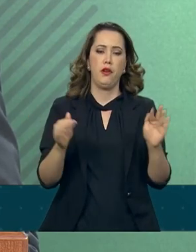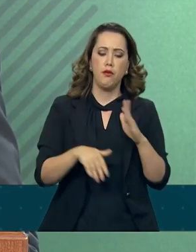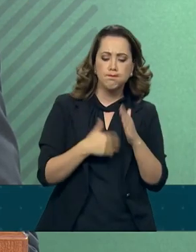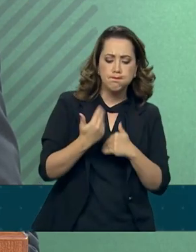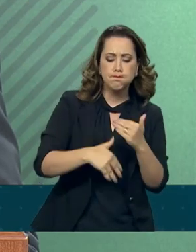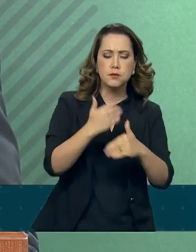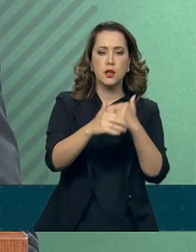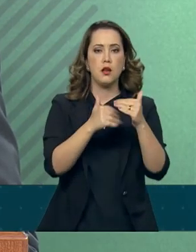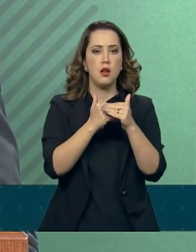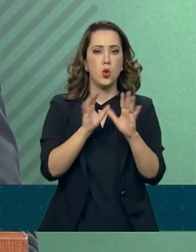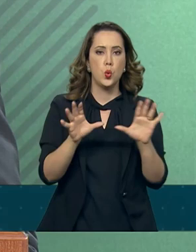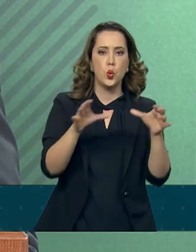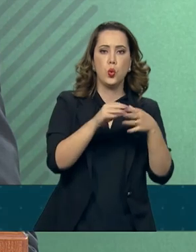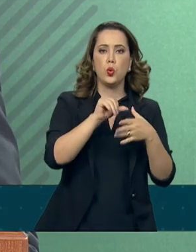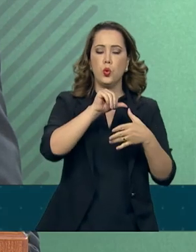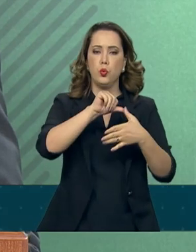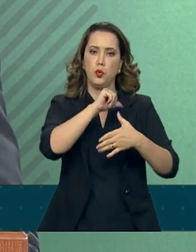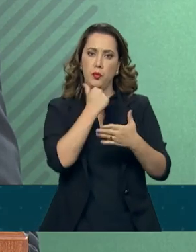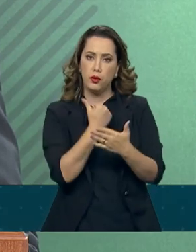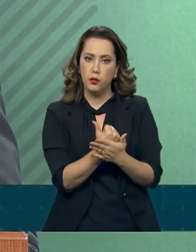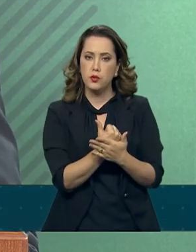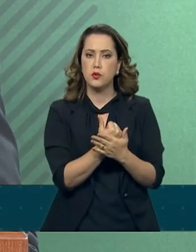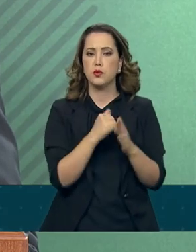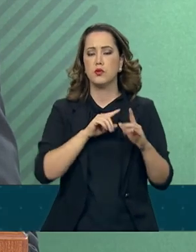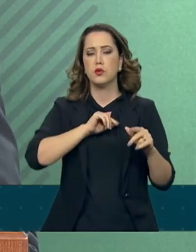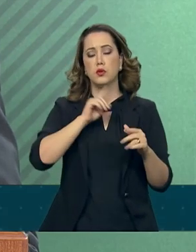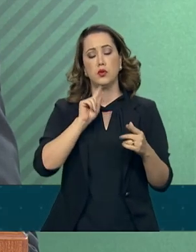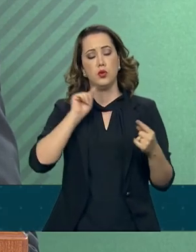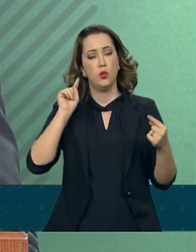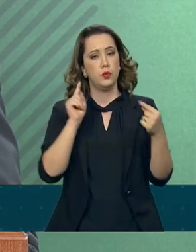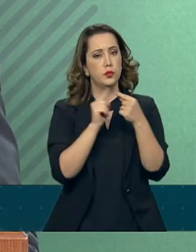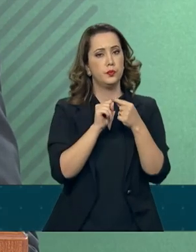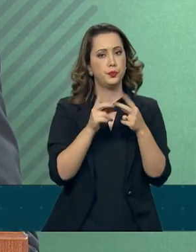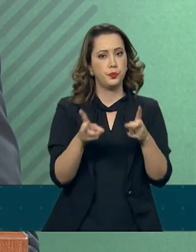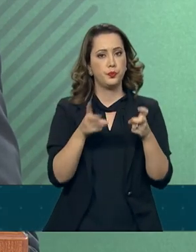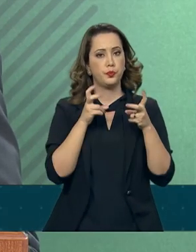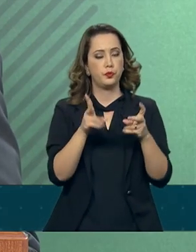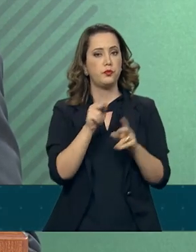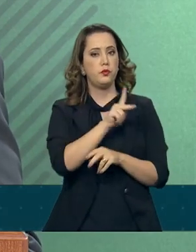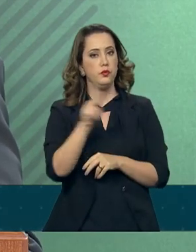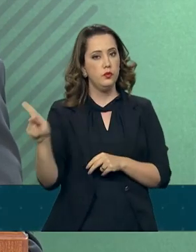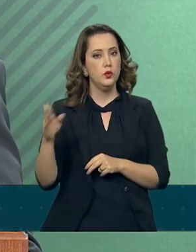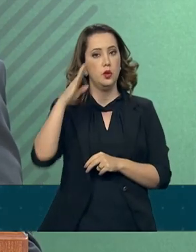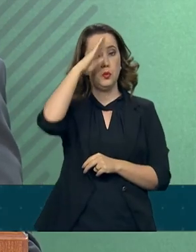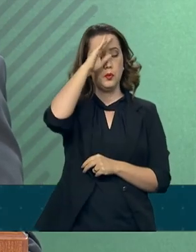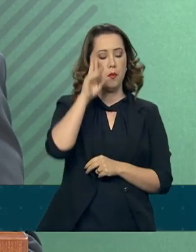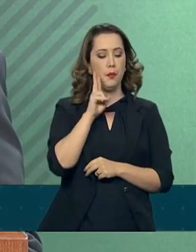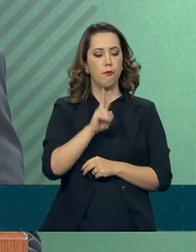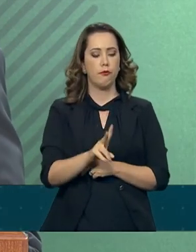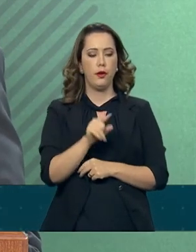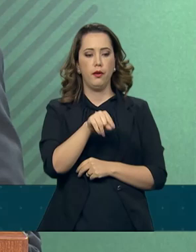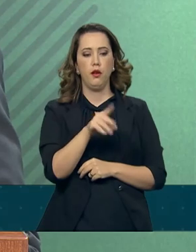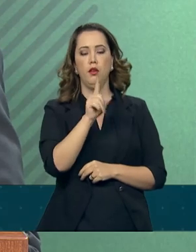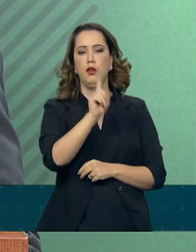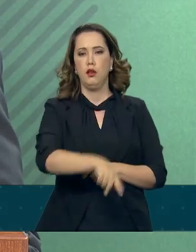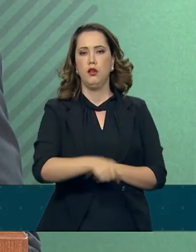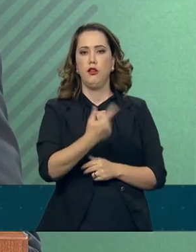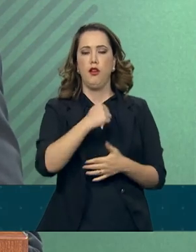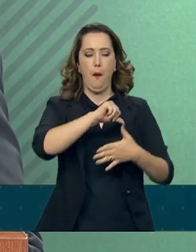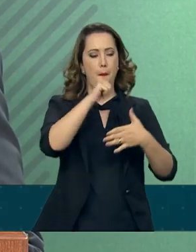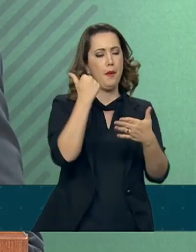transformar o bloco econômico que segundo a perspectiva do presidente emocionado se tornará o